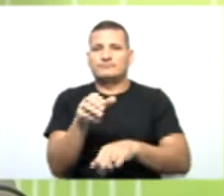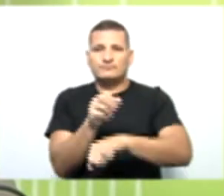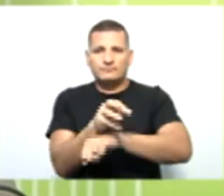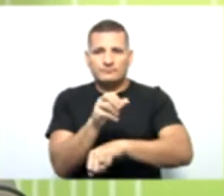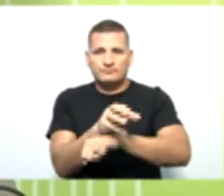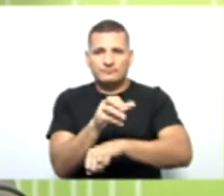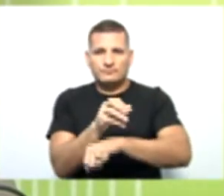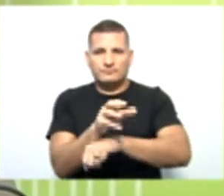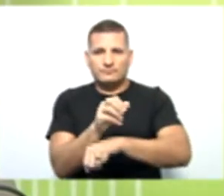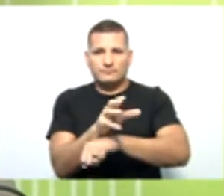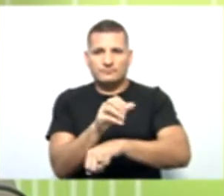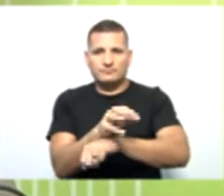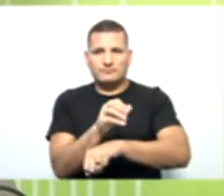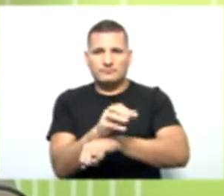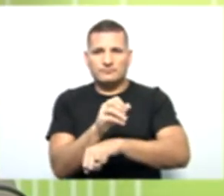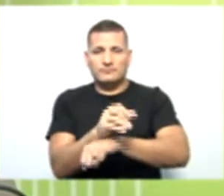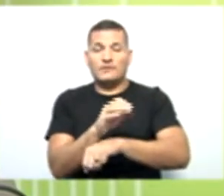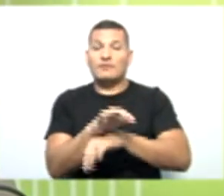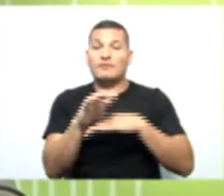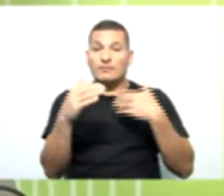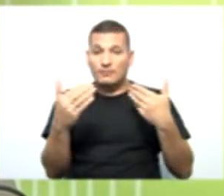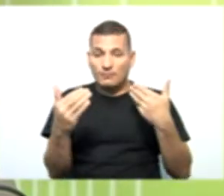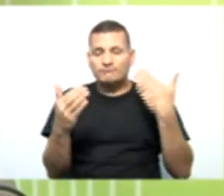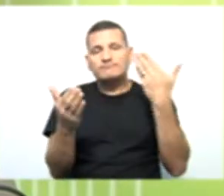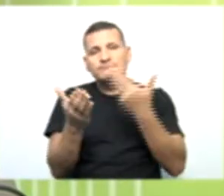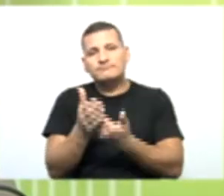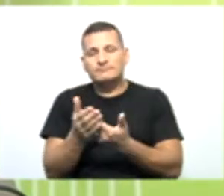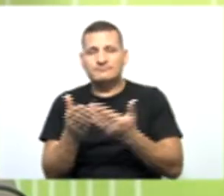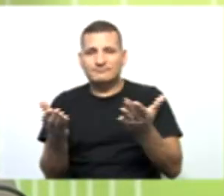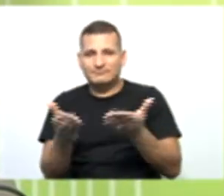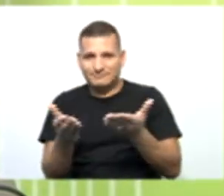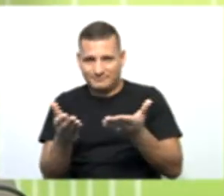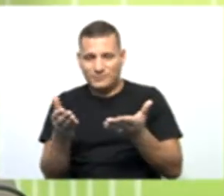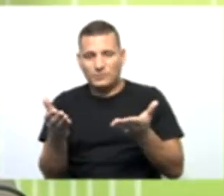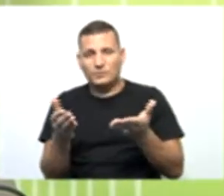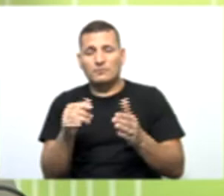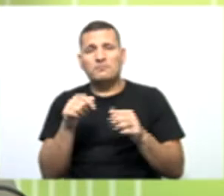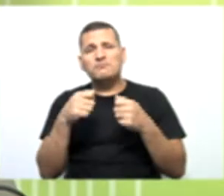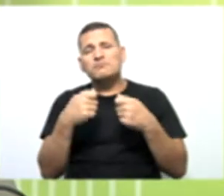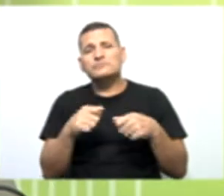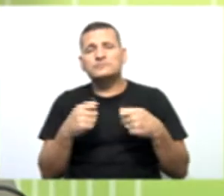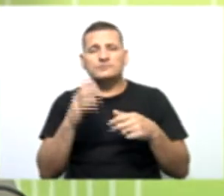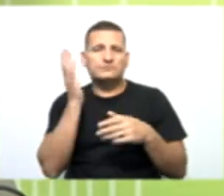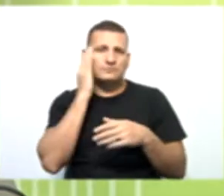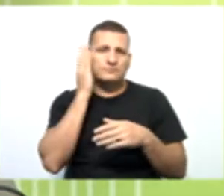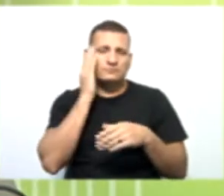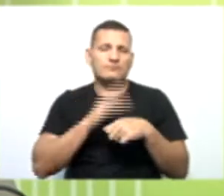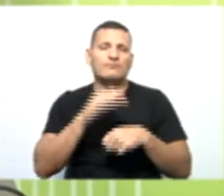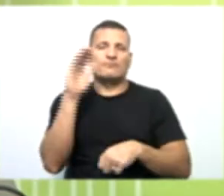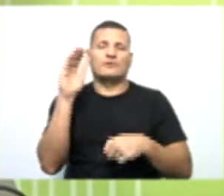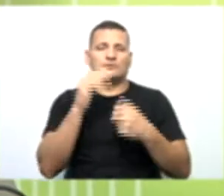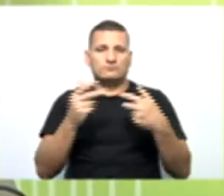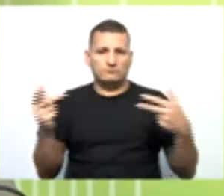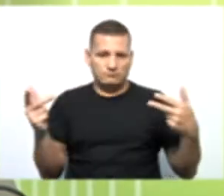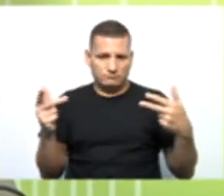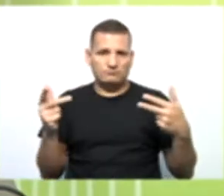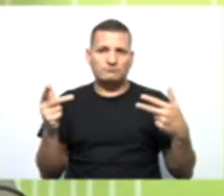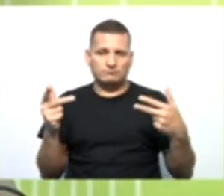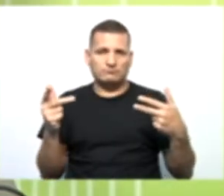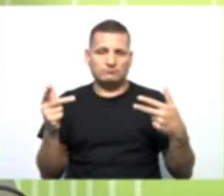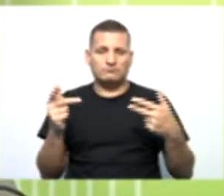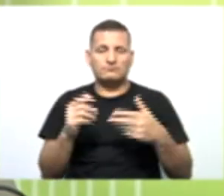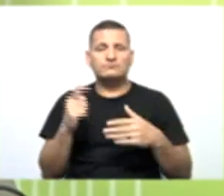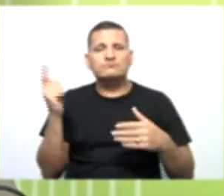Então, nós chegamos até aqui e nós precisamos saber algumas coisas mais além para que a